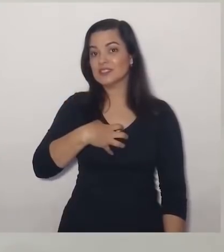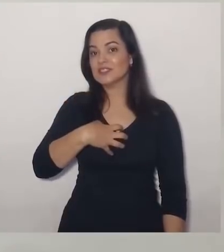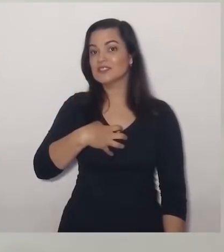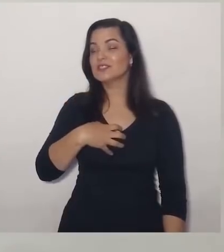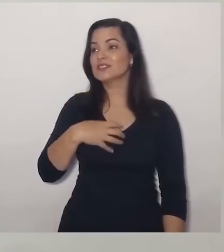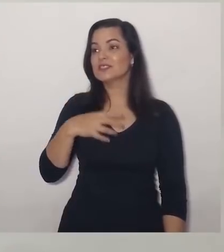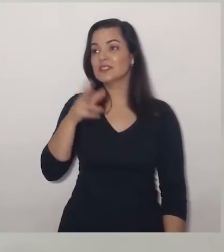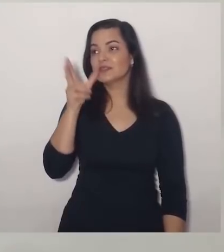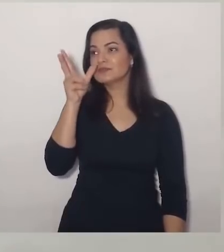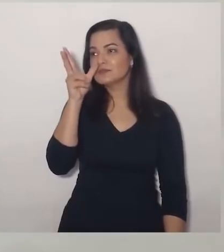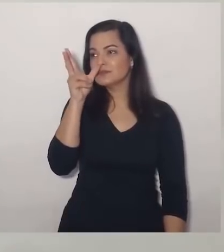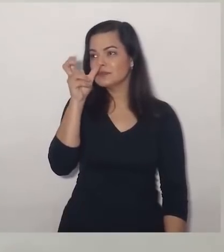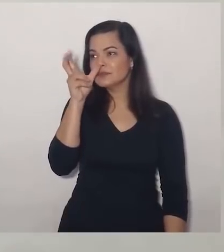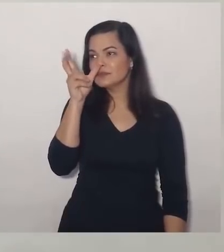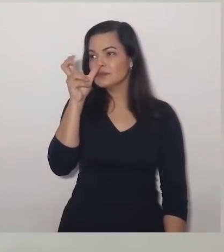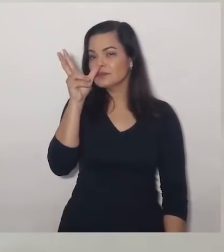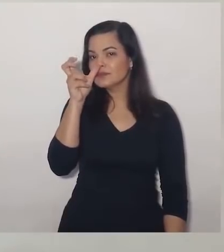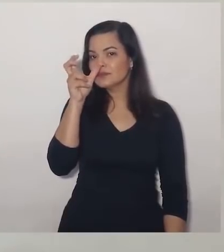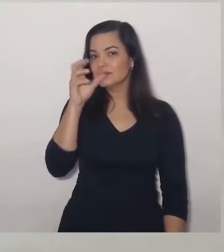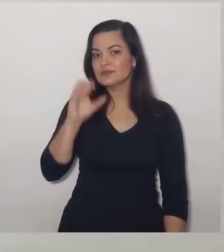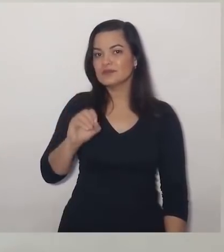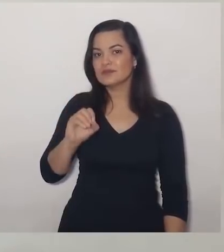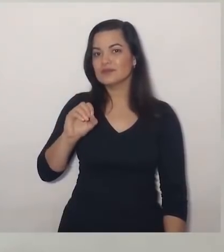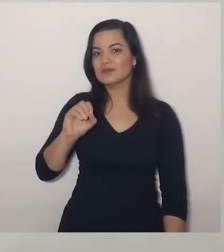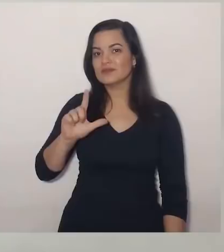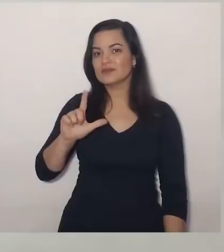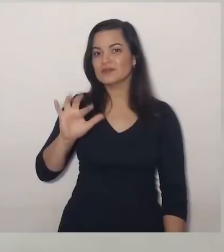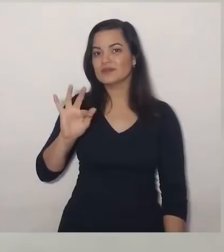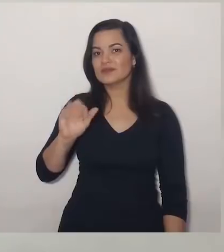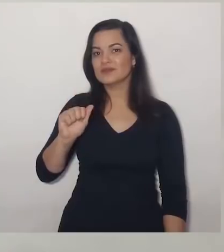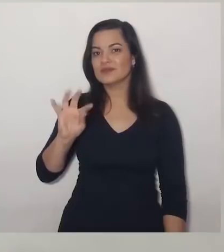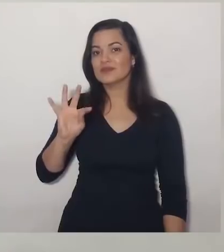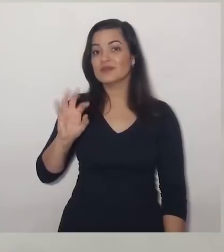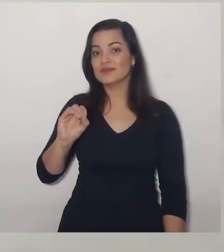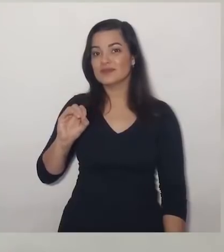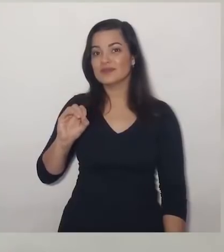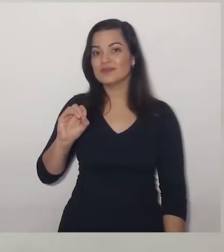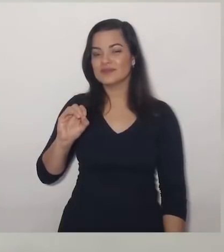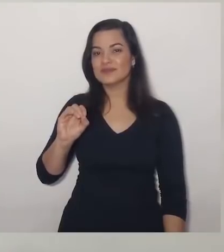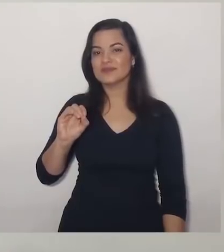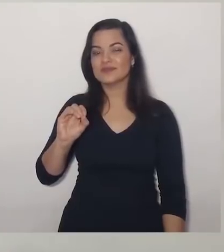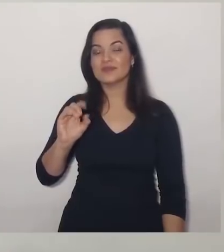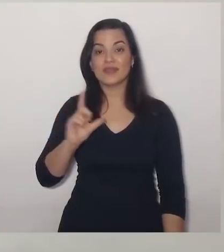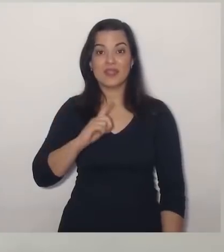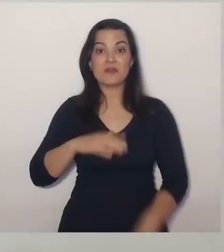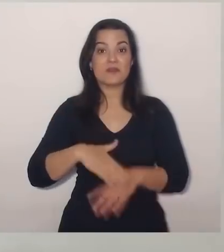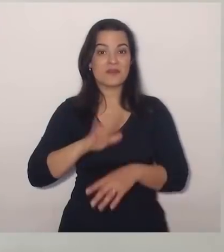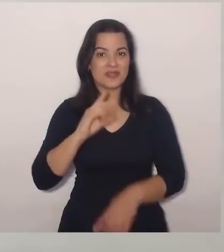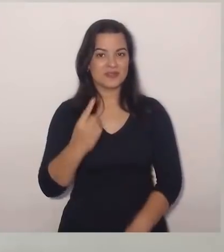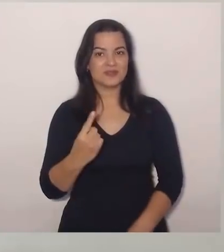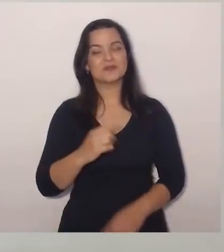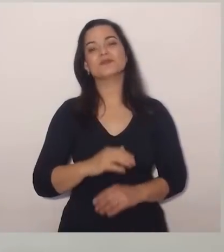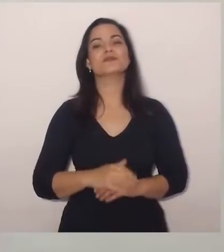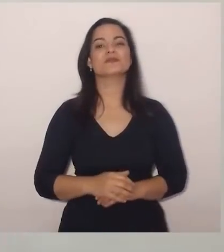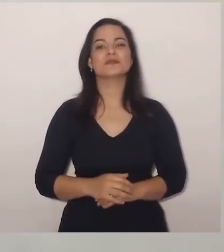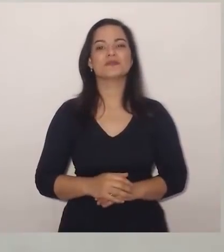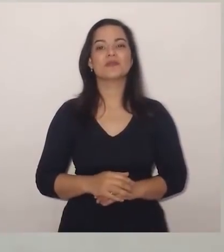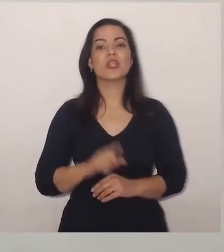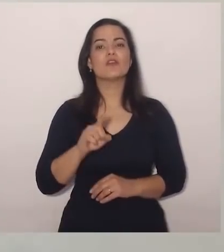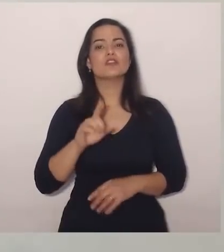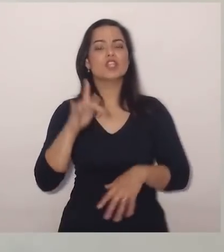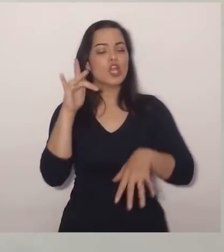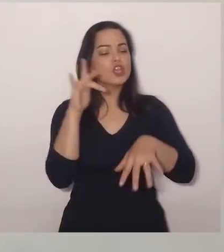de percepção do cheiro das coisas é o olfato. Tem mais um.